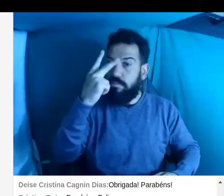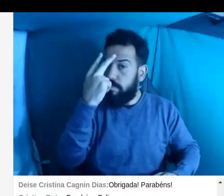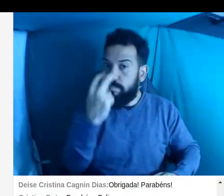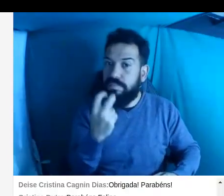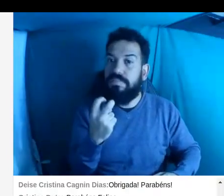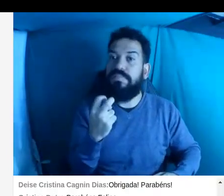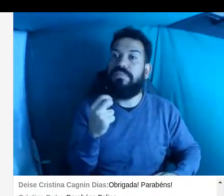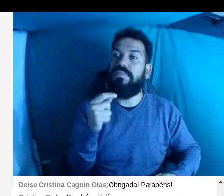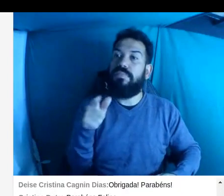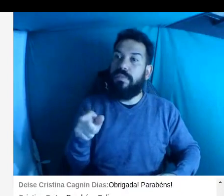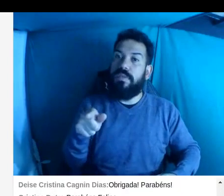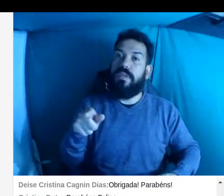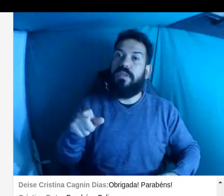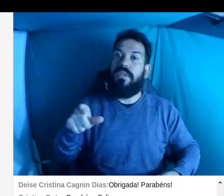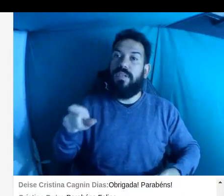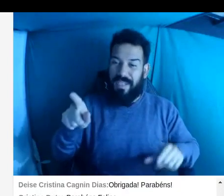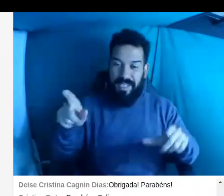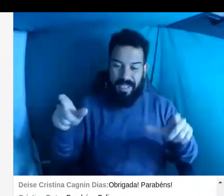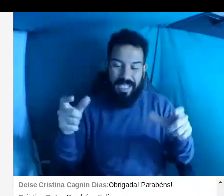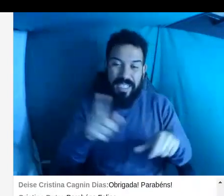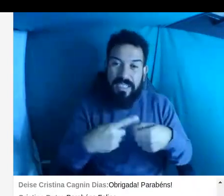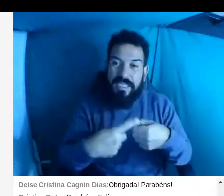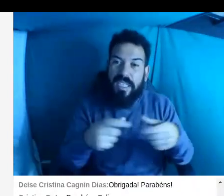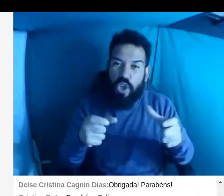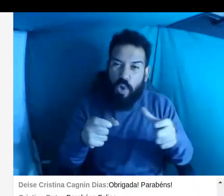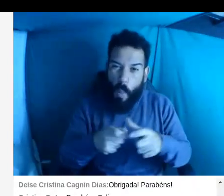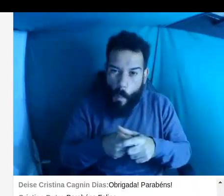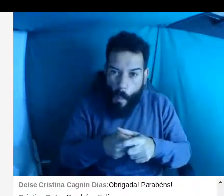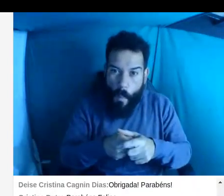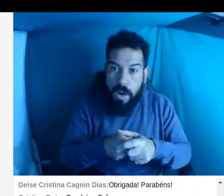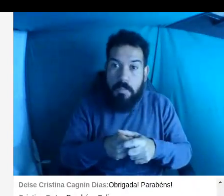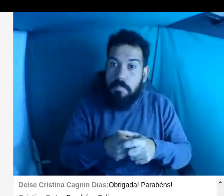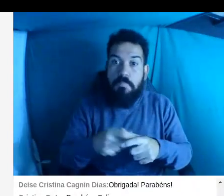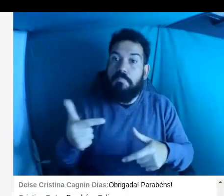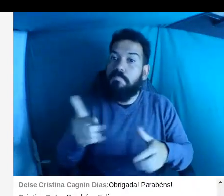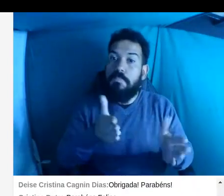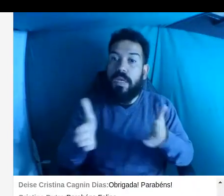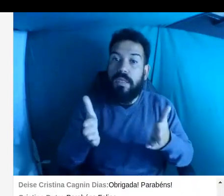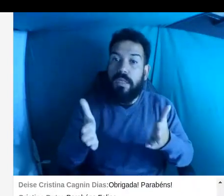pequenas e médias cidades, que quase não têm acesso a produtos com audiodescrição, o tenham.